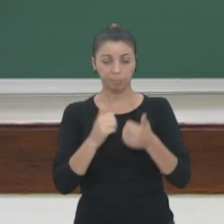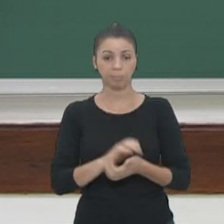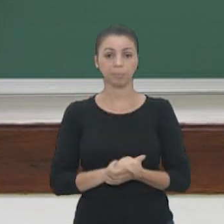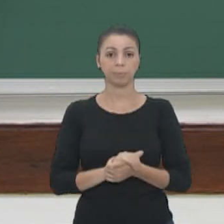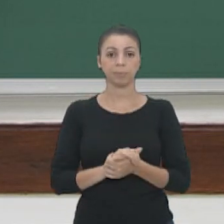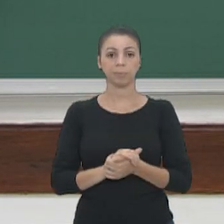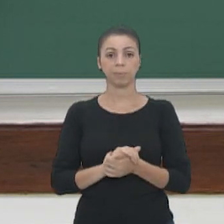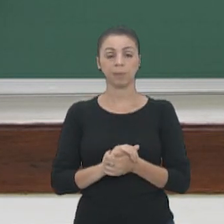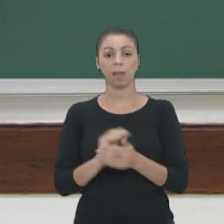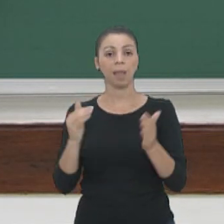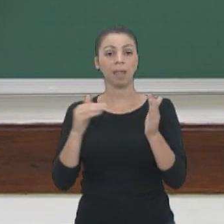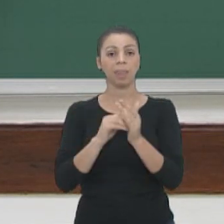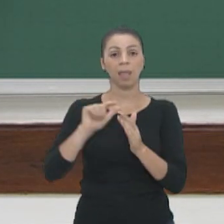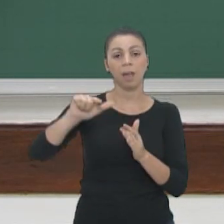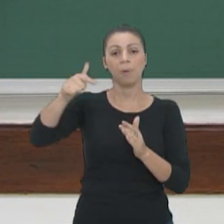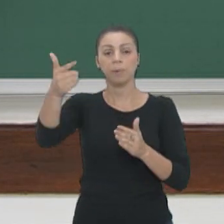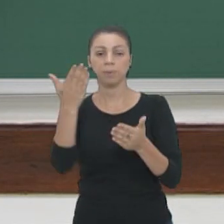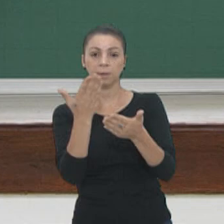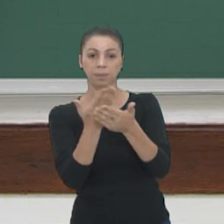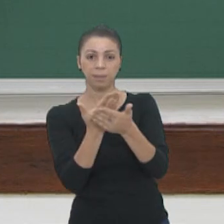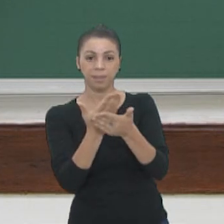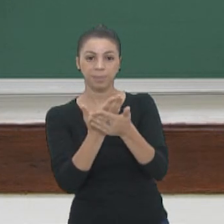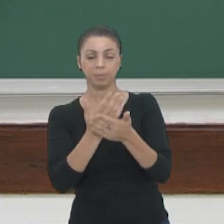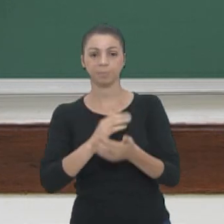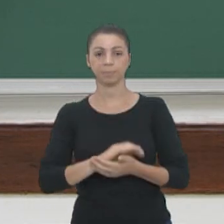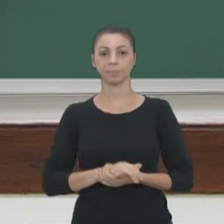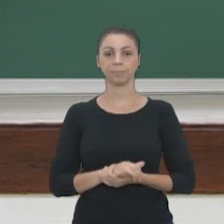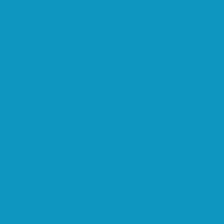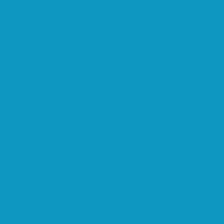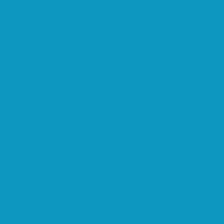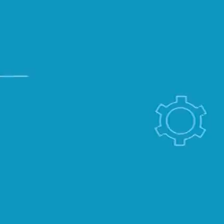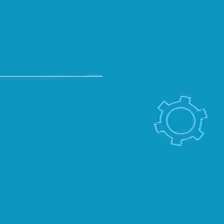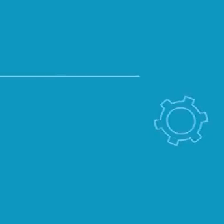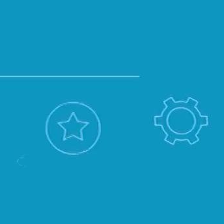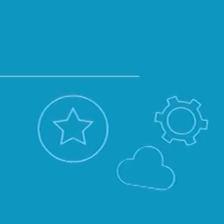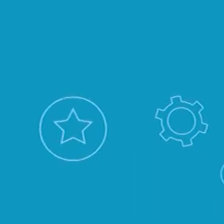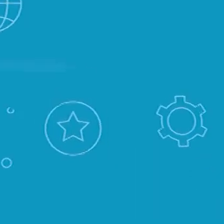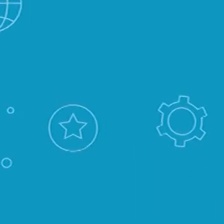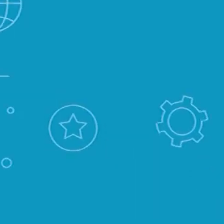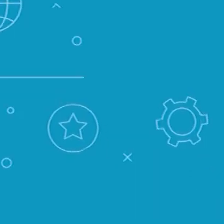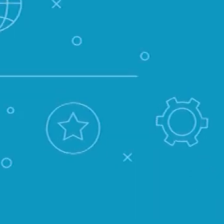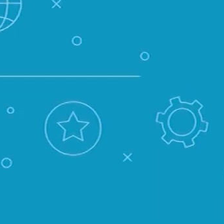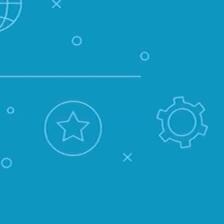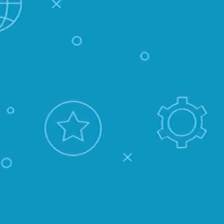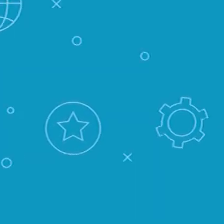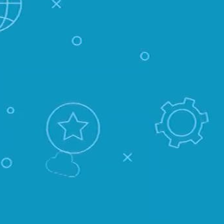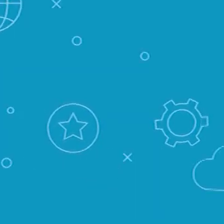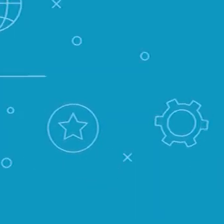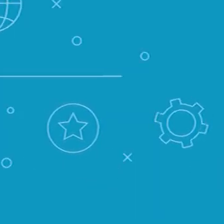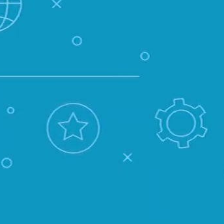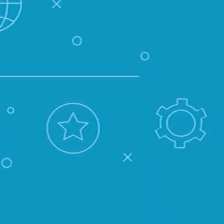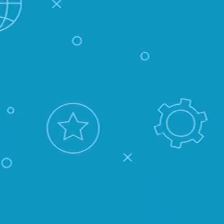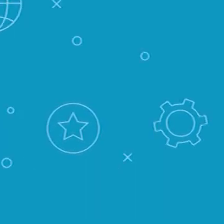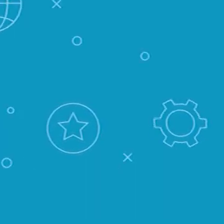Então, até a próxima aula.